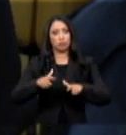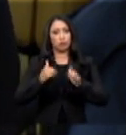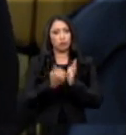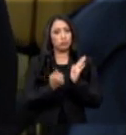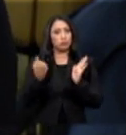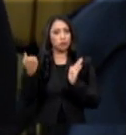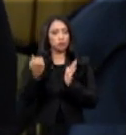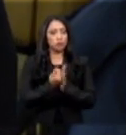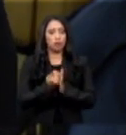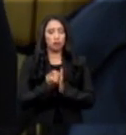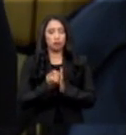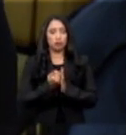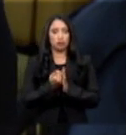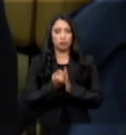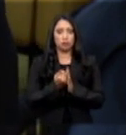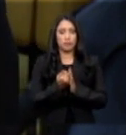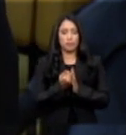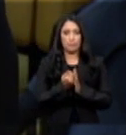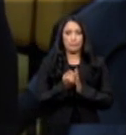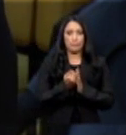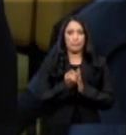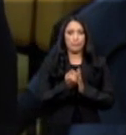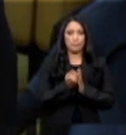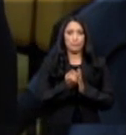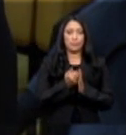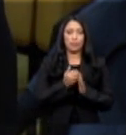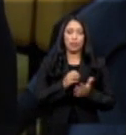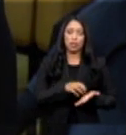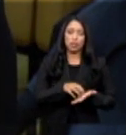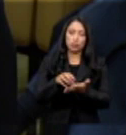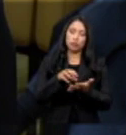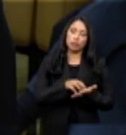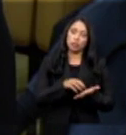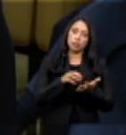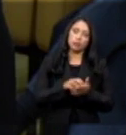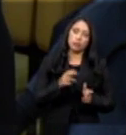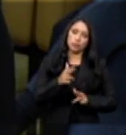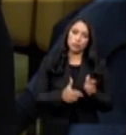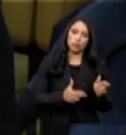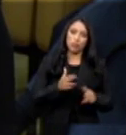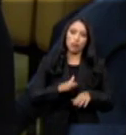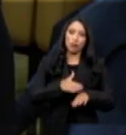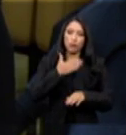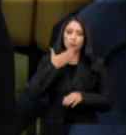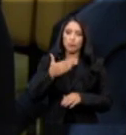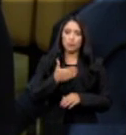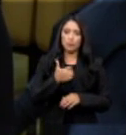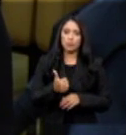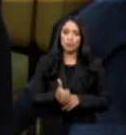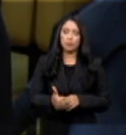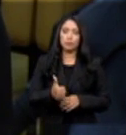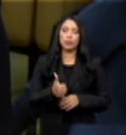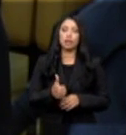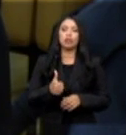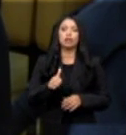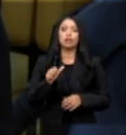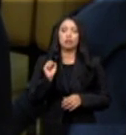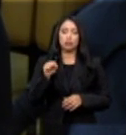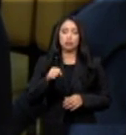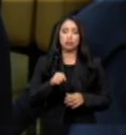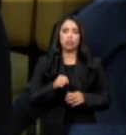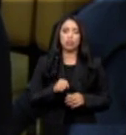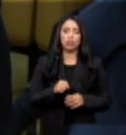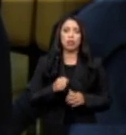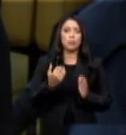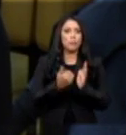a consolidação do fomento do uso do transporte ferroviário, a melhor alternativa consiste precisamente na prorrogação